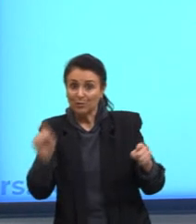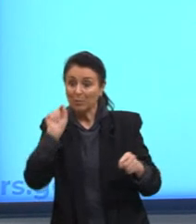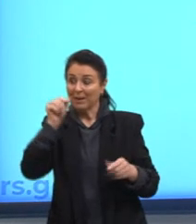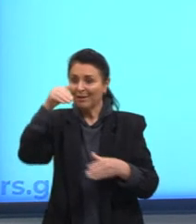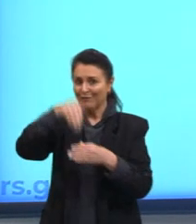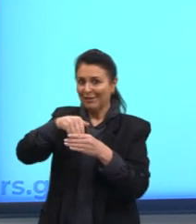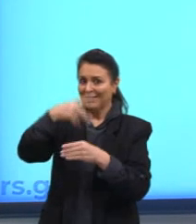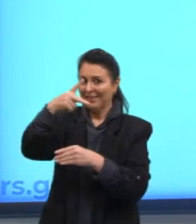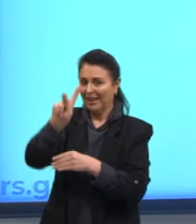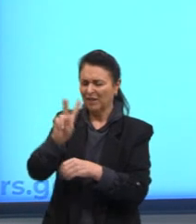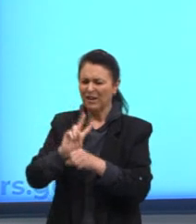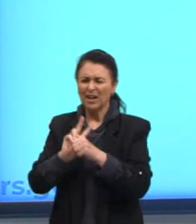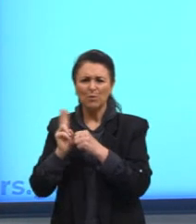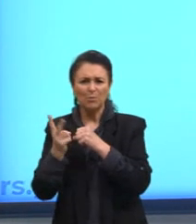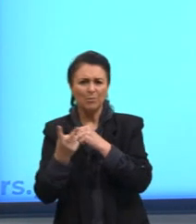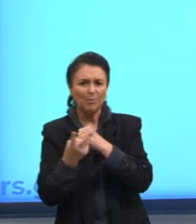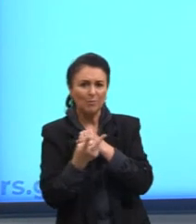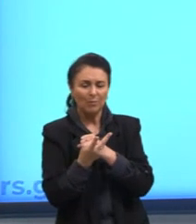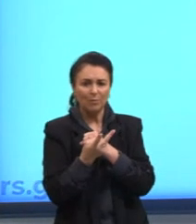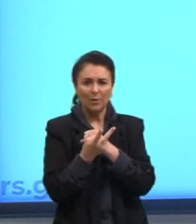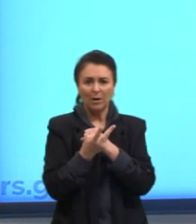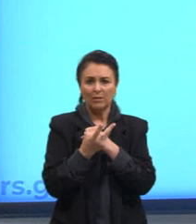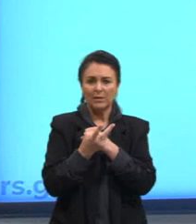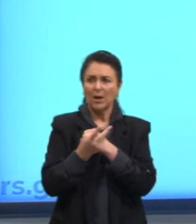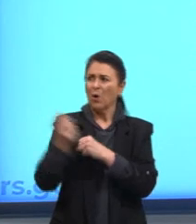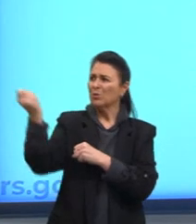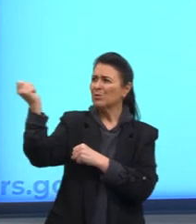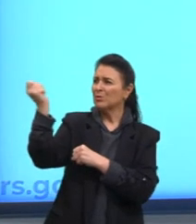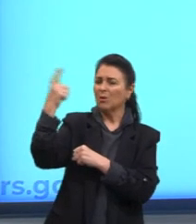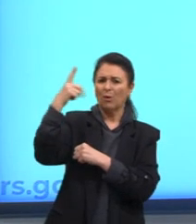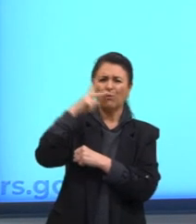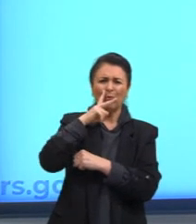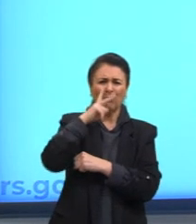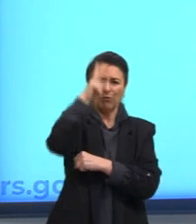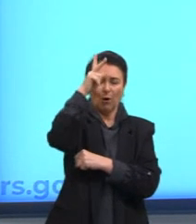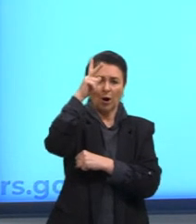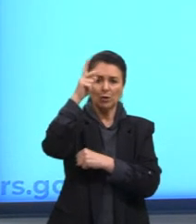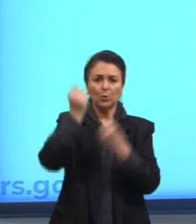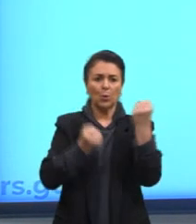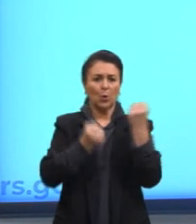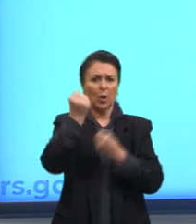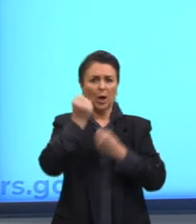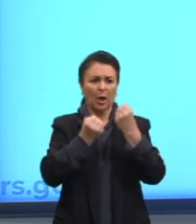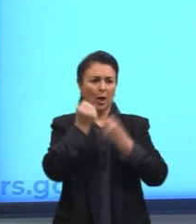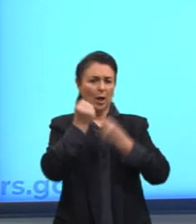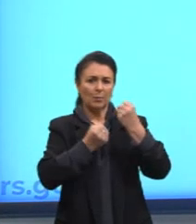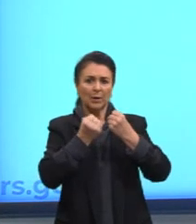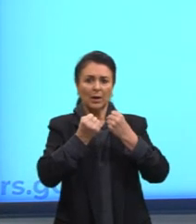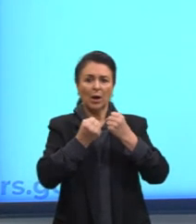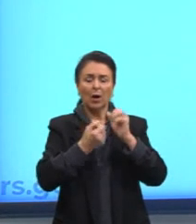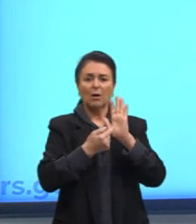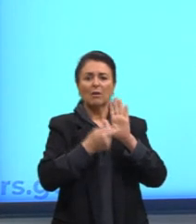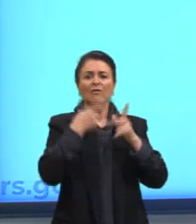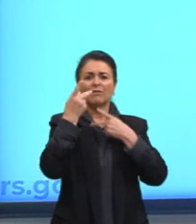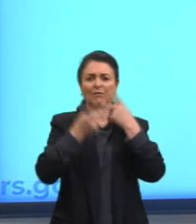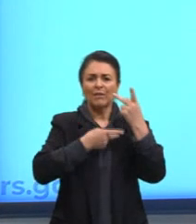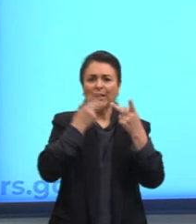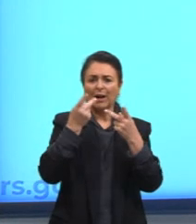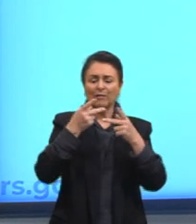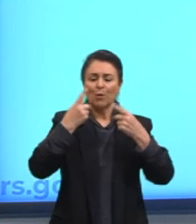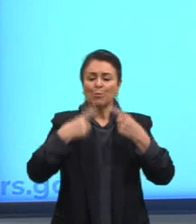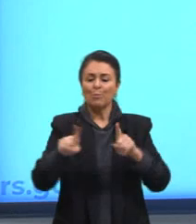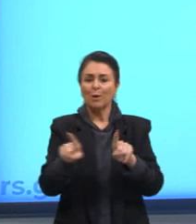de uma vila sob o sol escaldante um caminhão de som tocava o jingle forró da